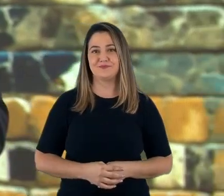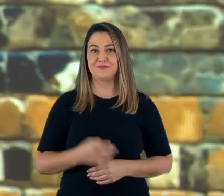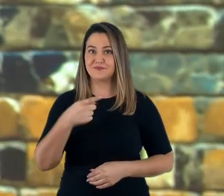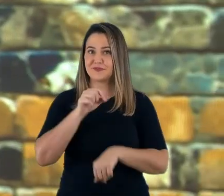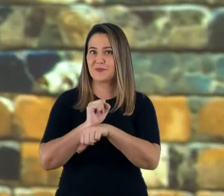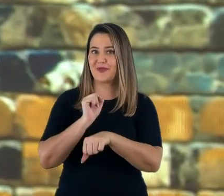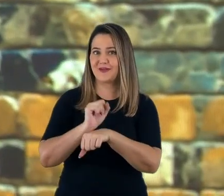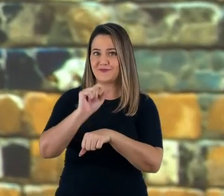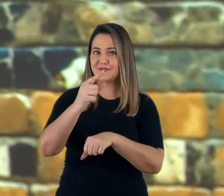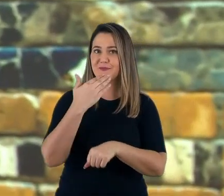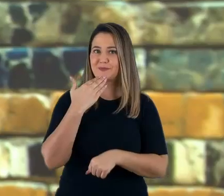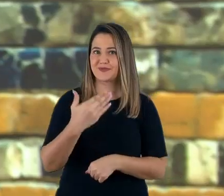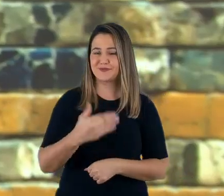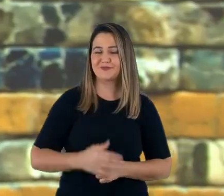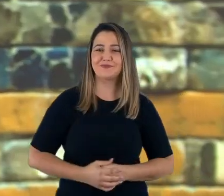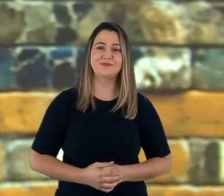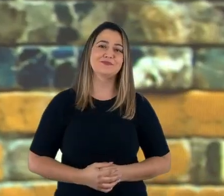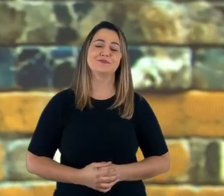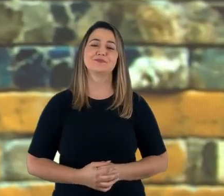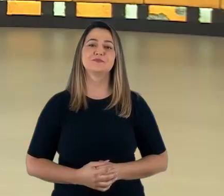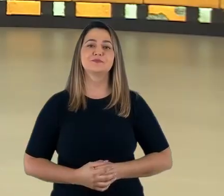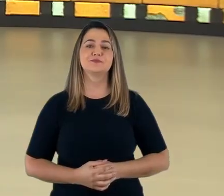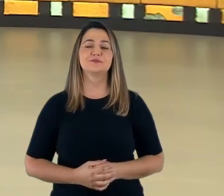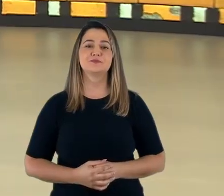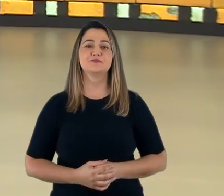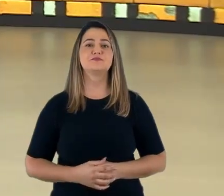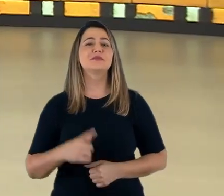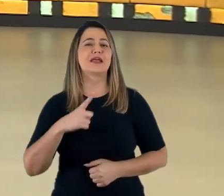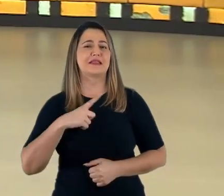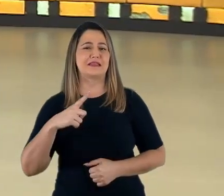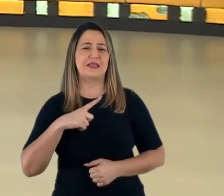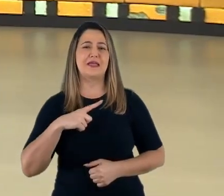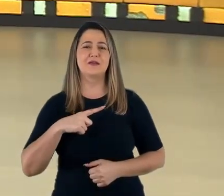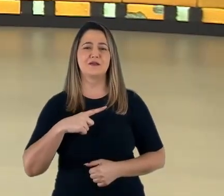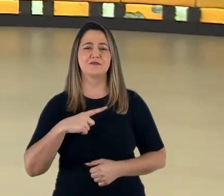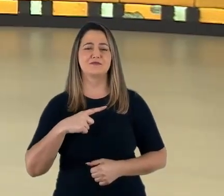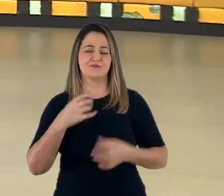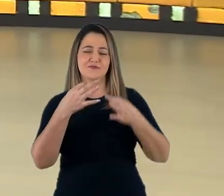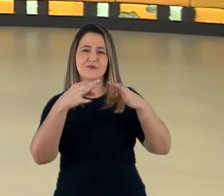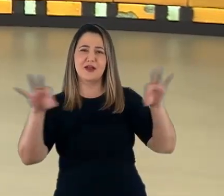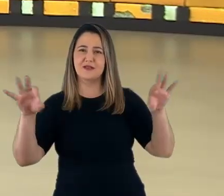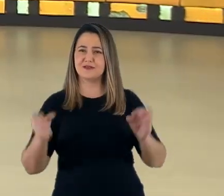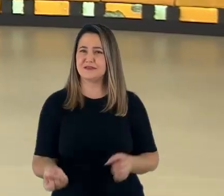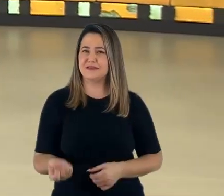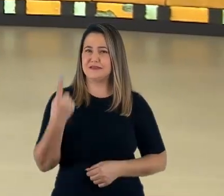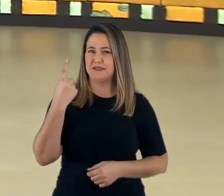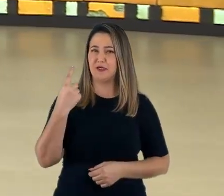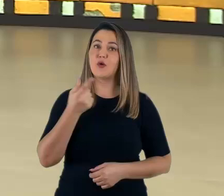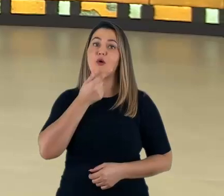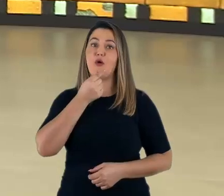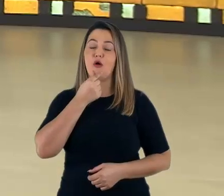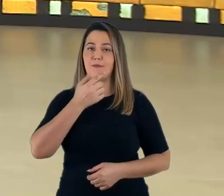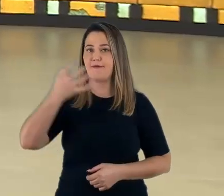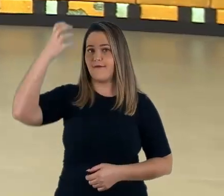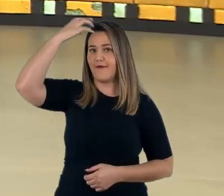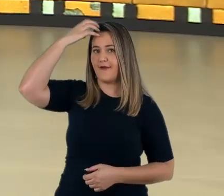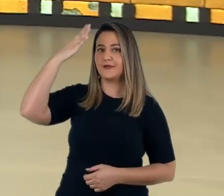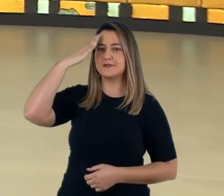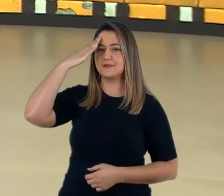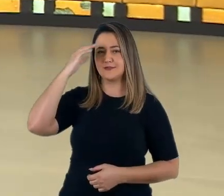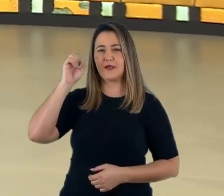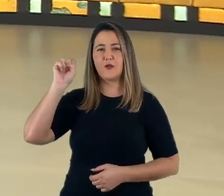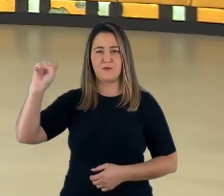biblia.com.br. A gente aguarda o seu contato. Há um provérbio estranho, escrito pelo grande rei